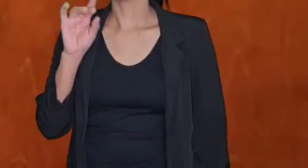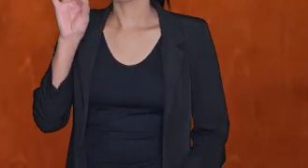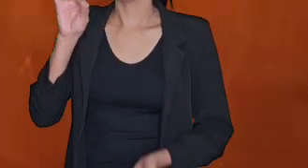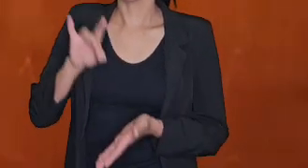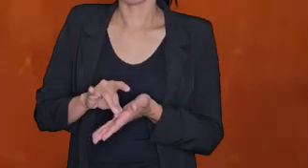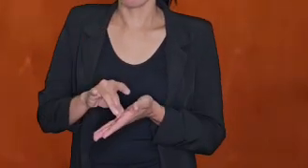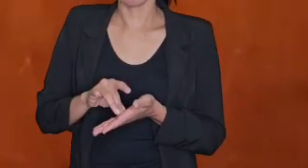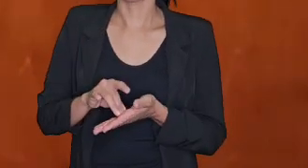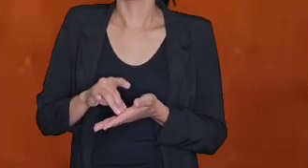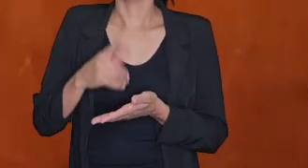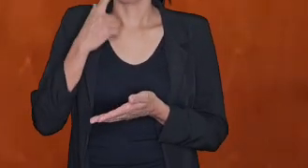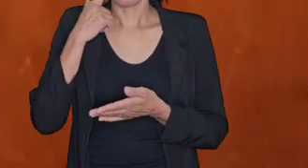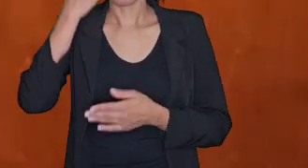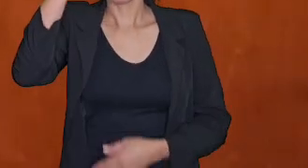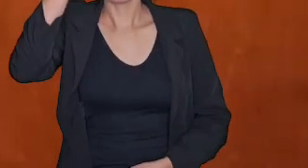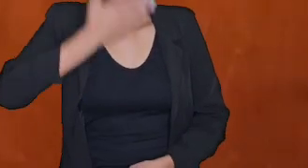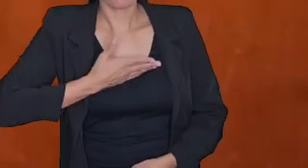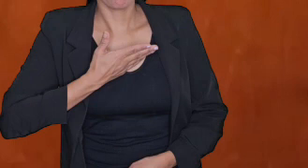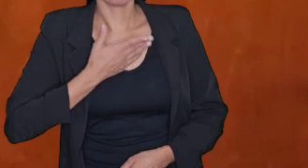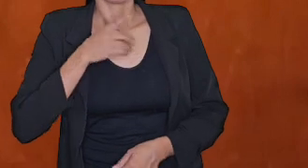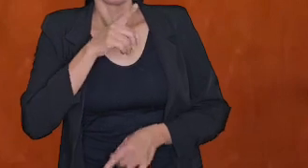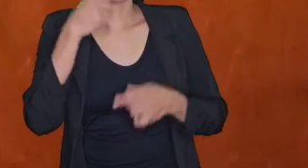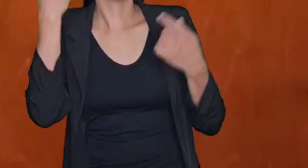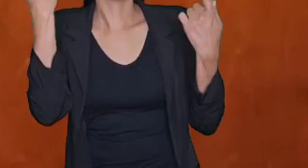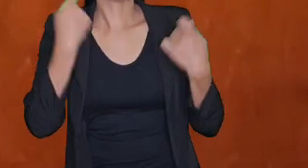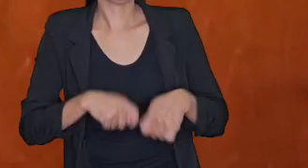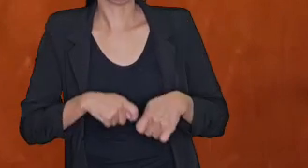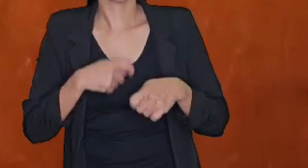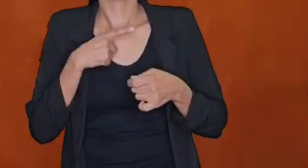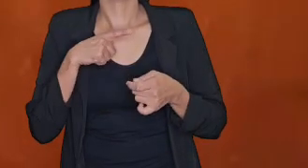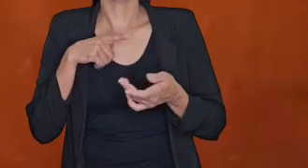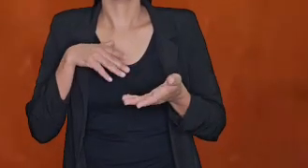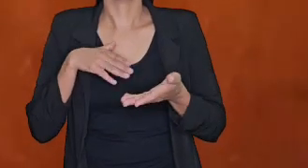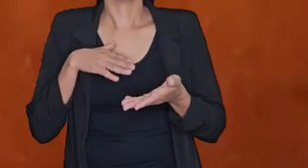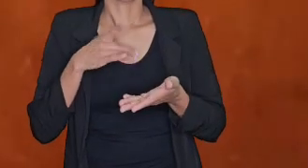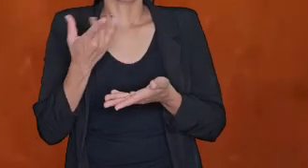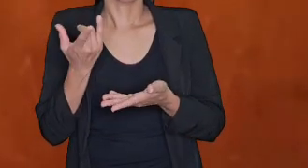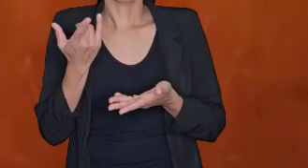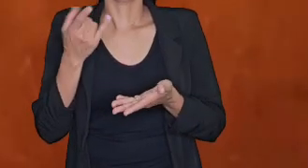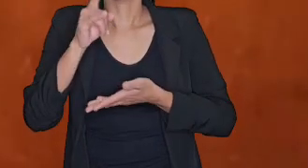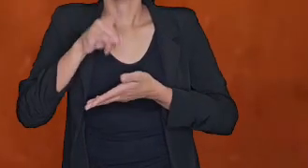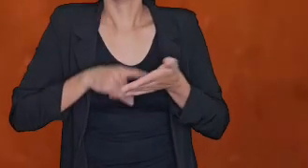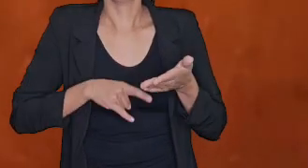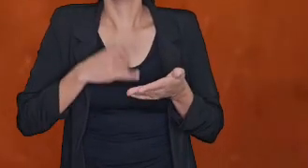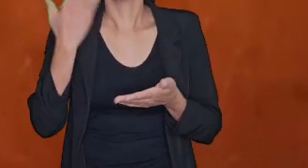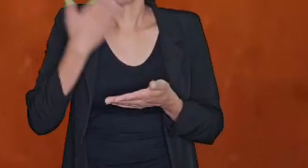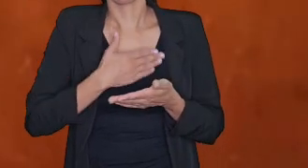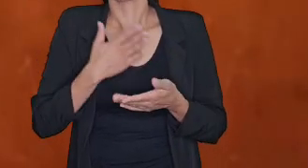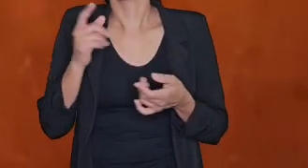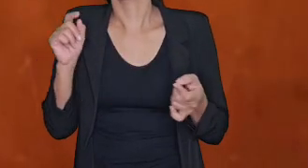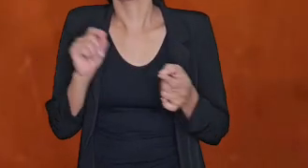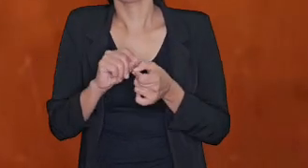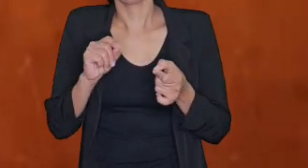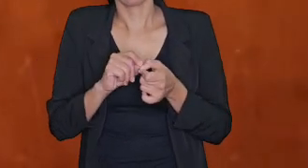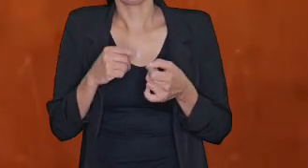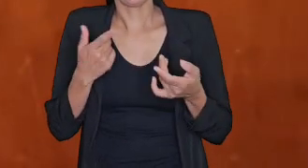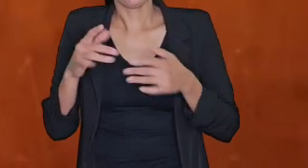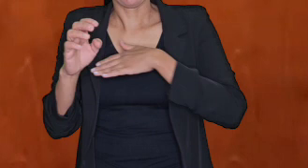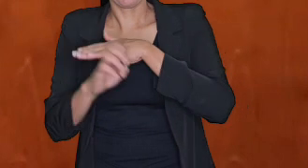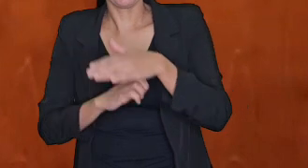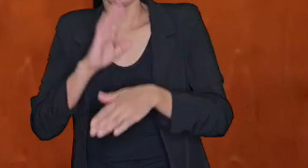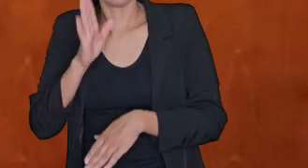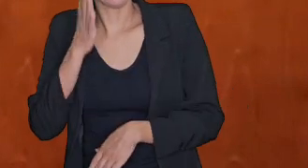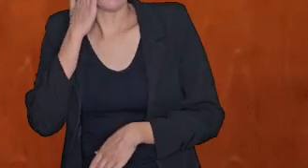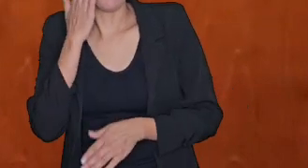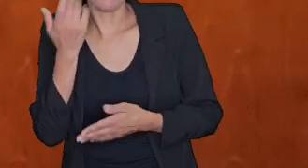que apura lucro real, a pessoa, para comprovar isso para o fisco, ela teria que ajuizar uma execução fiscal,